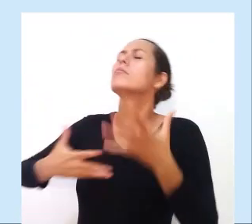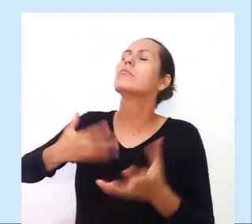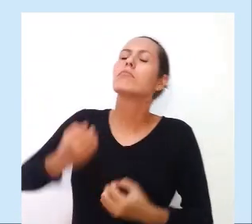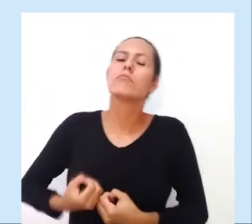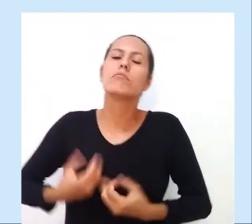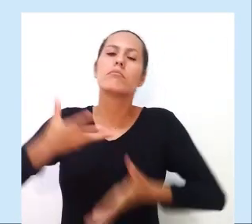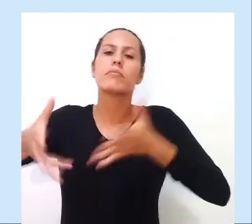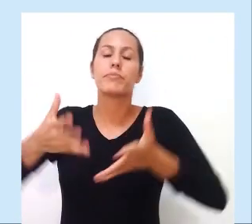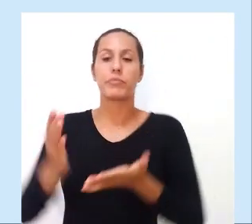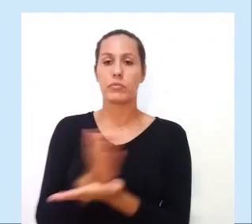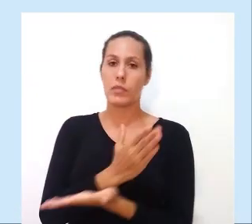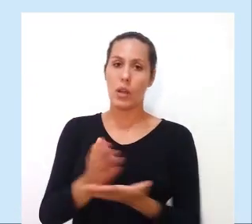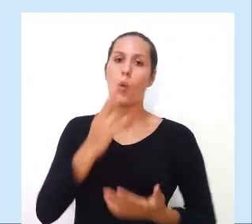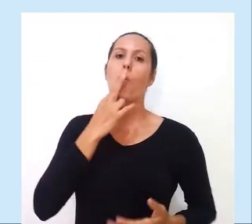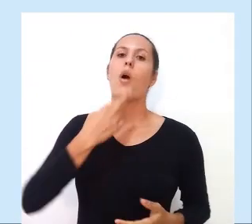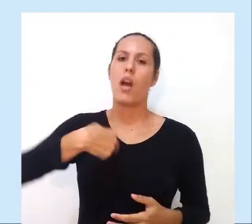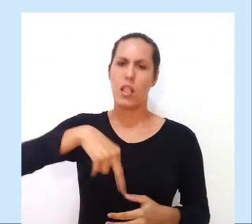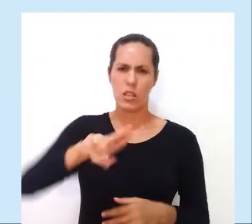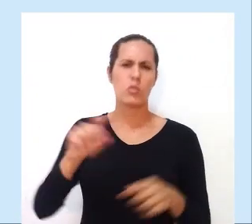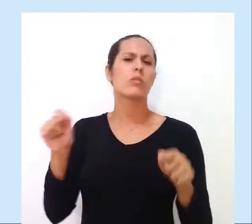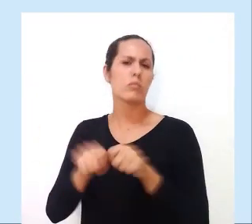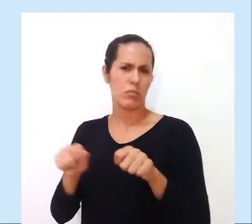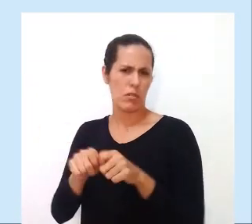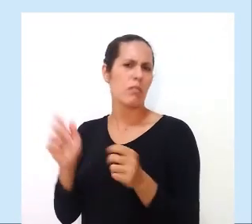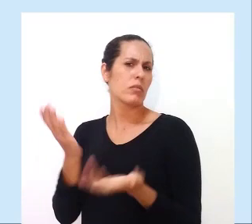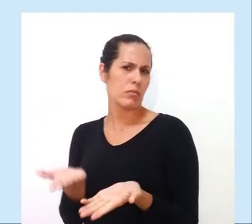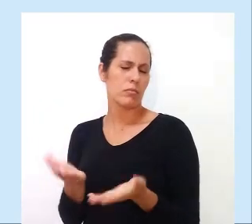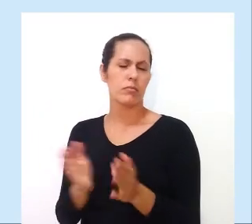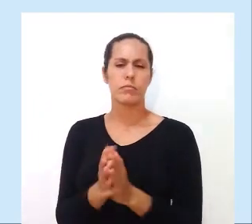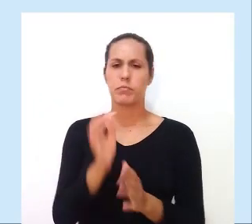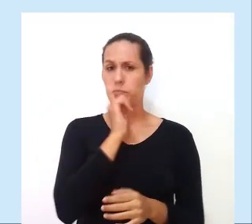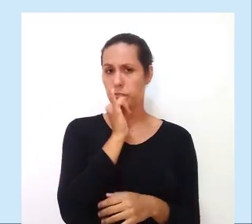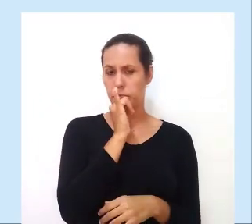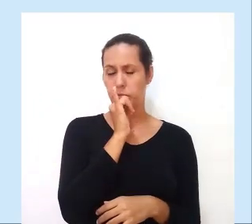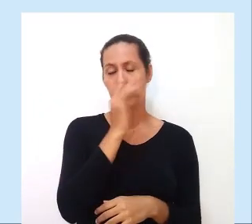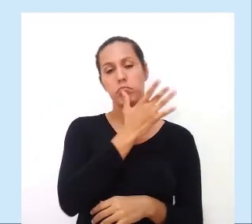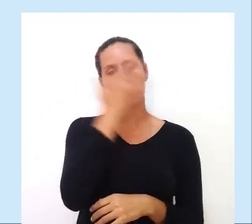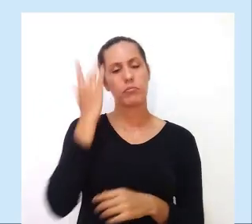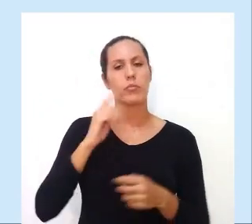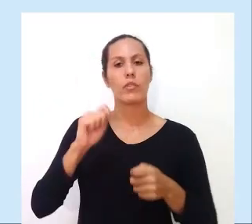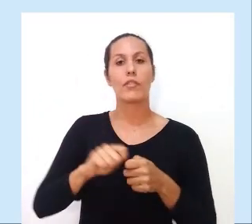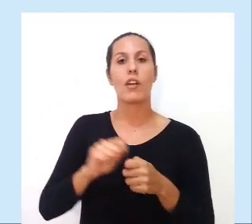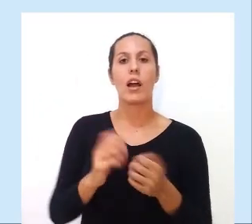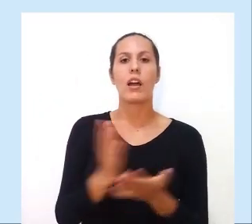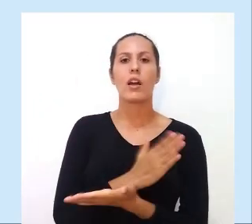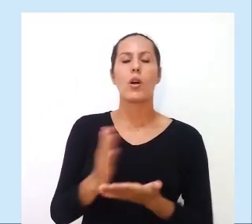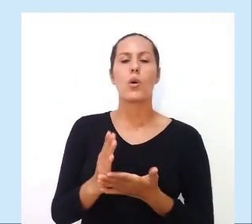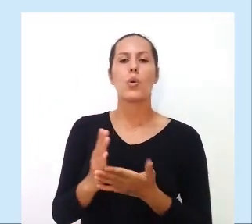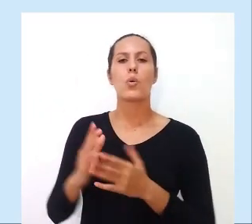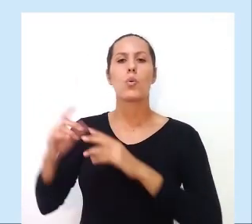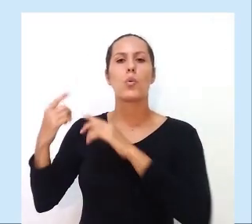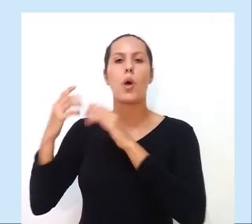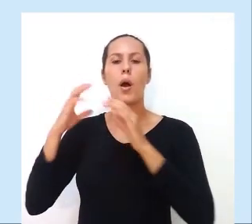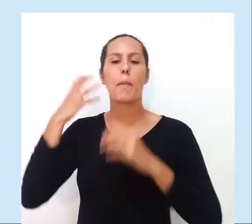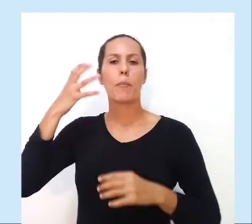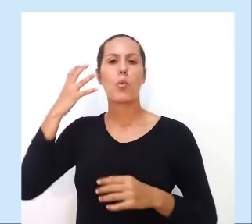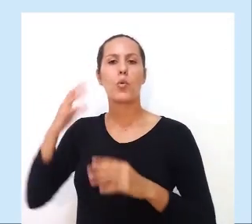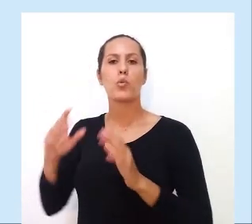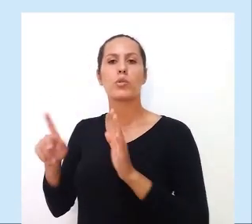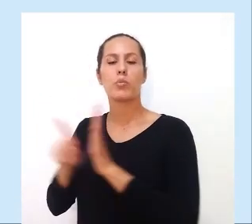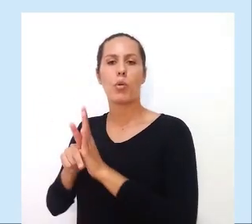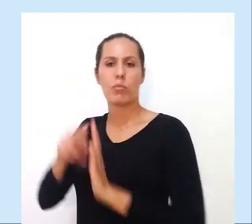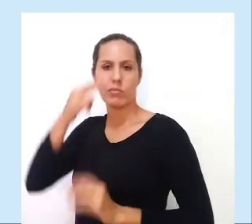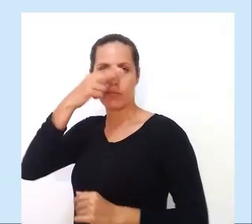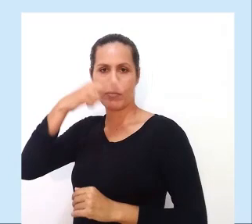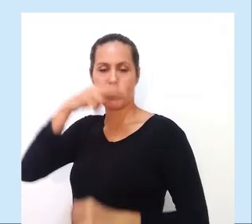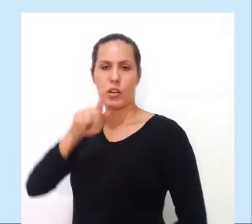música, que em algumas religiões também é feito. Por exemplo, algumas pessoas gostam do estilo gospel. E